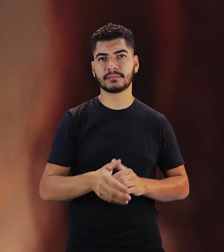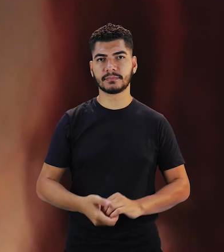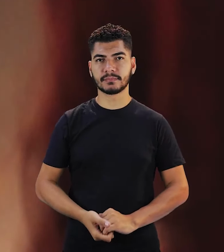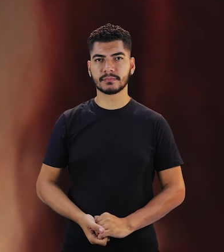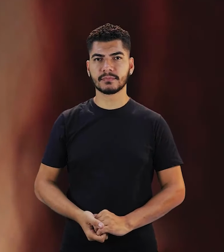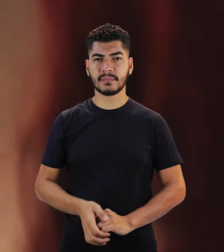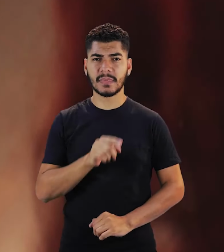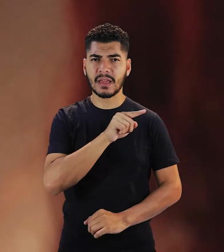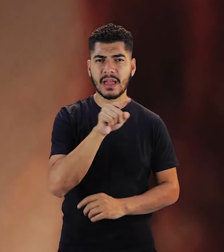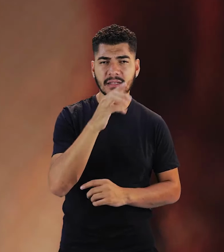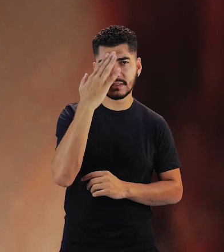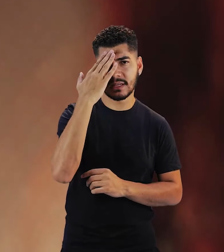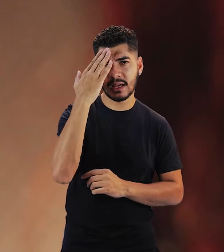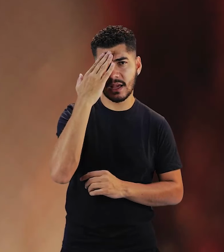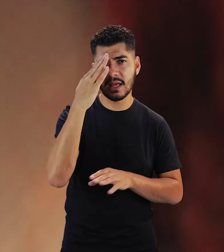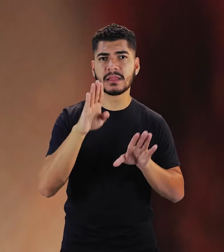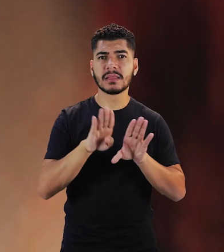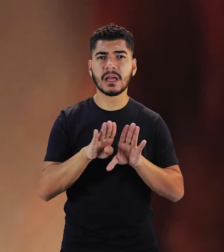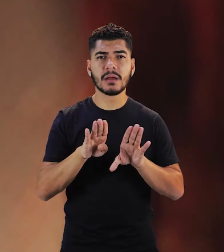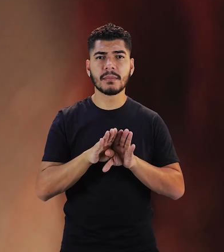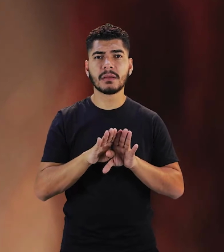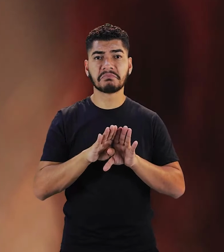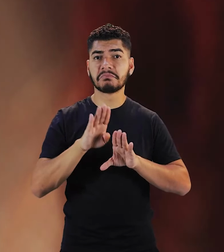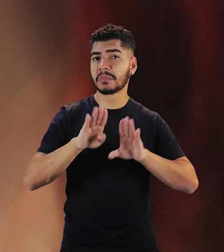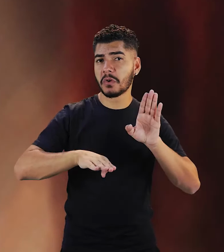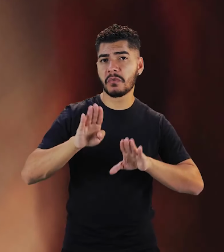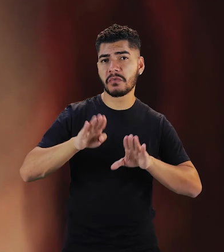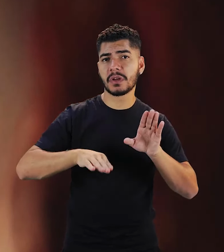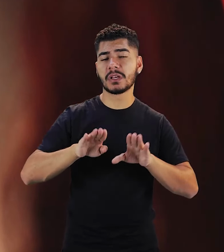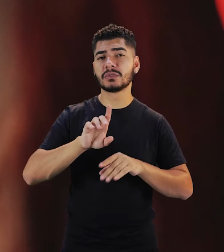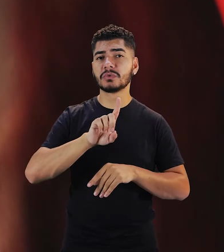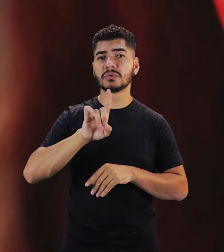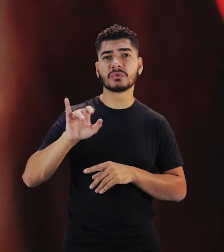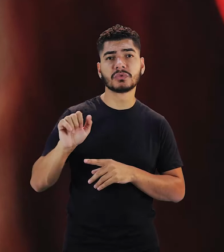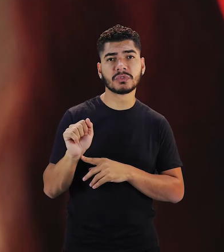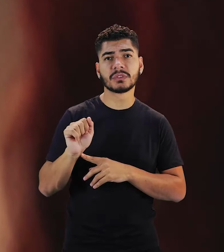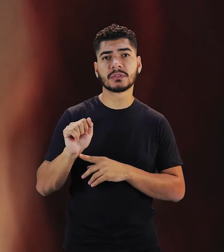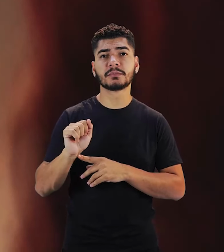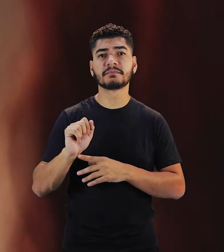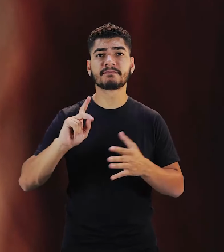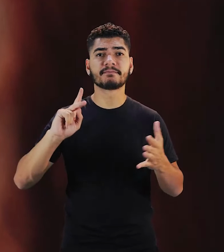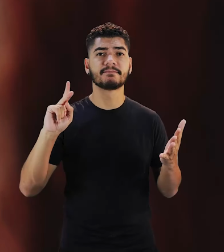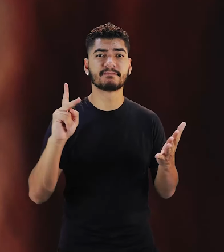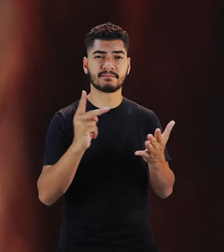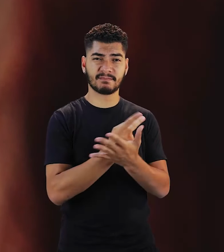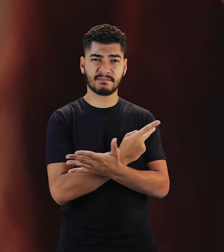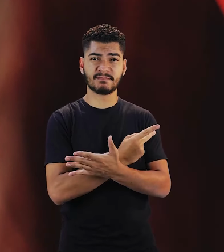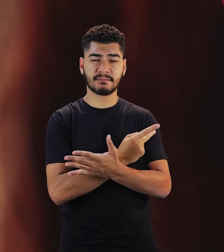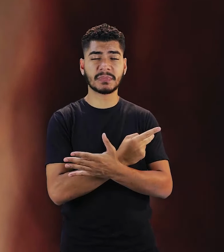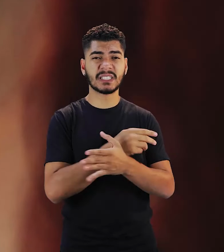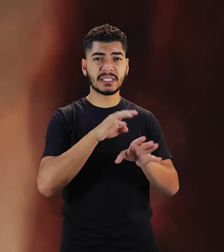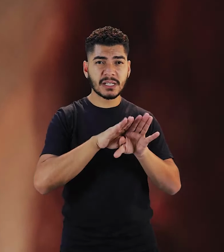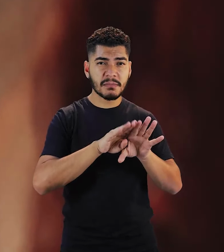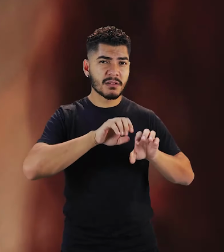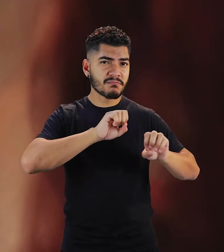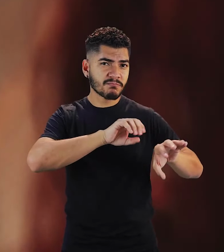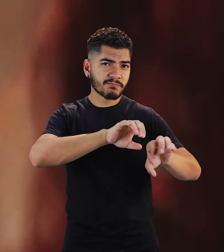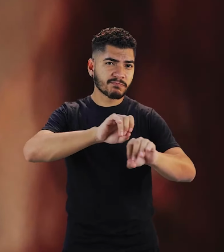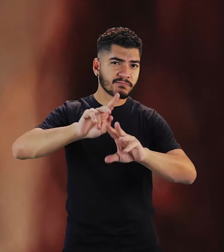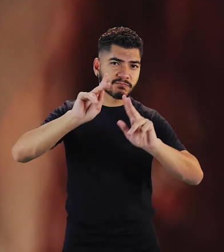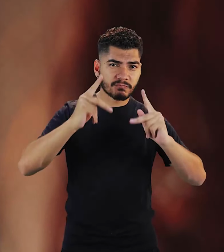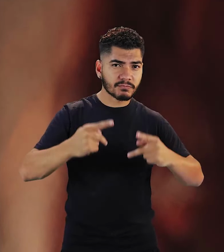Ele sabia também que viria talvez o dia em que, para desgraça e ensinamento dos homens, a